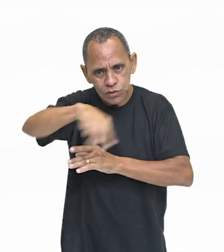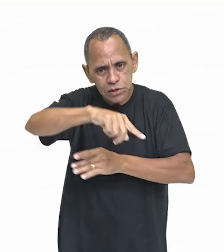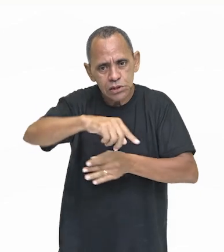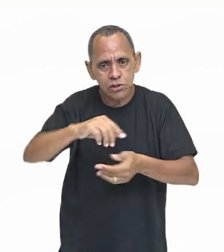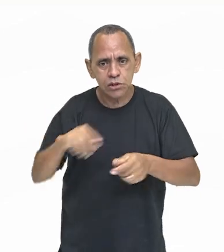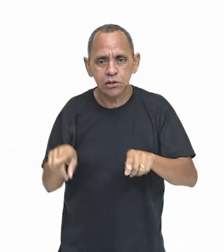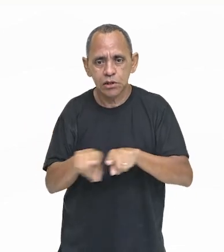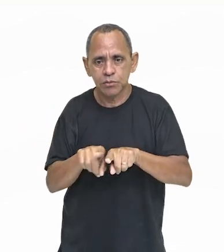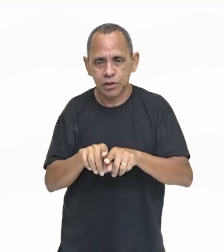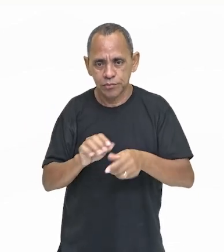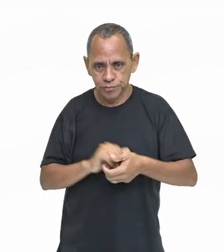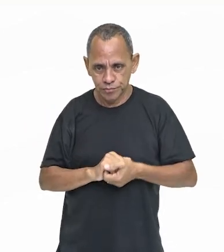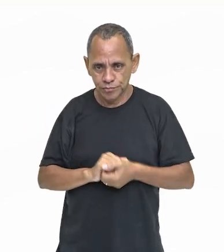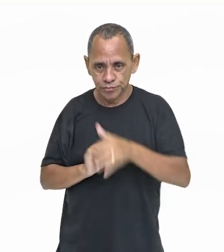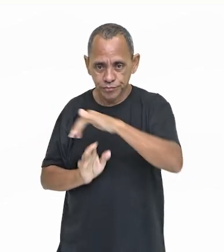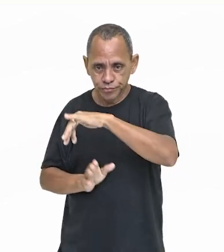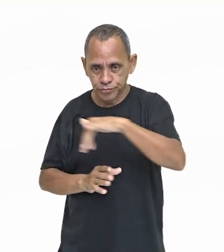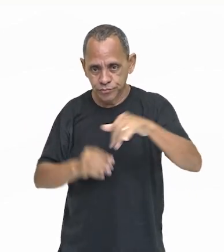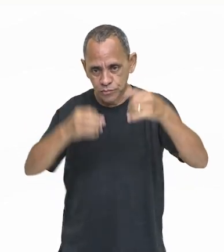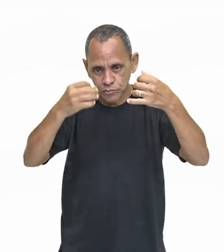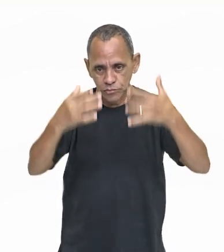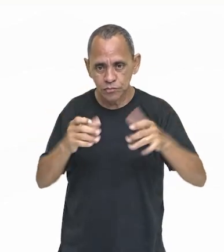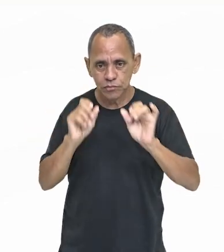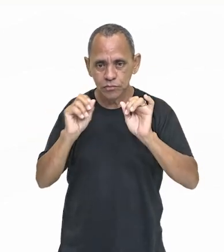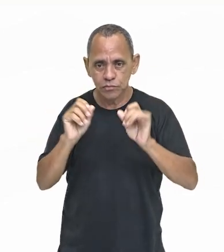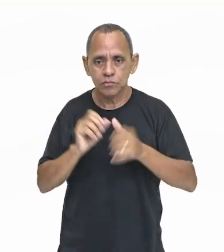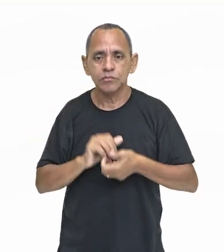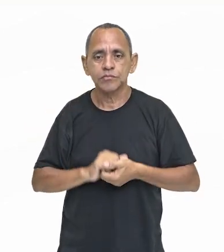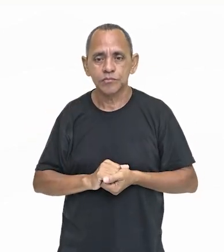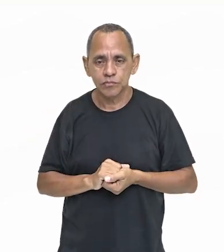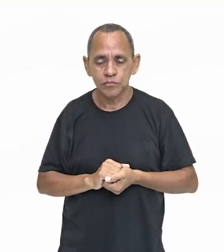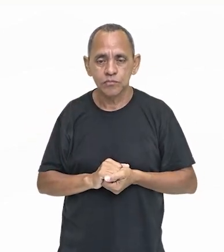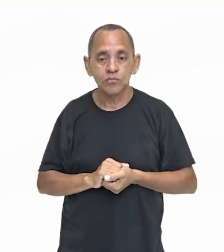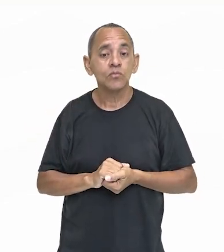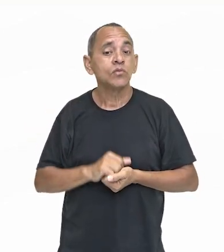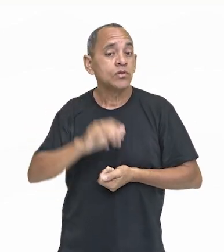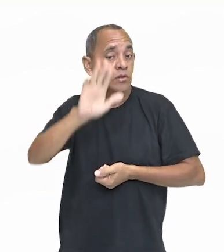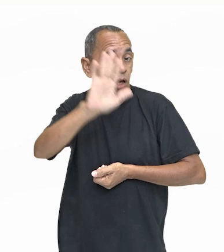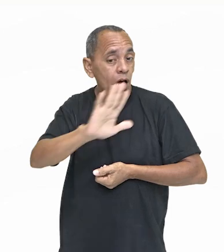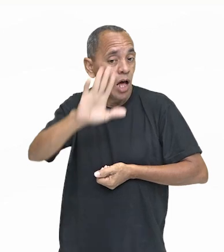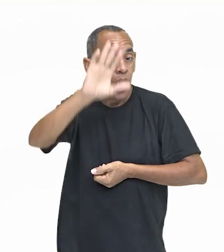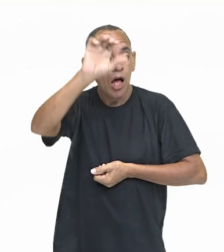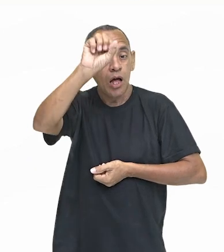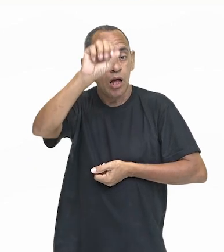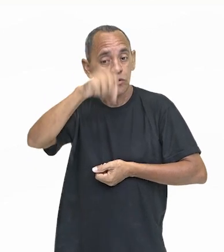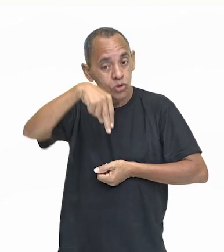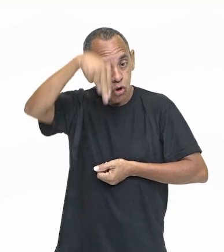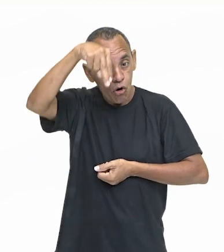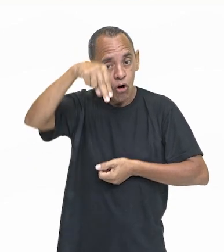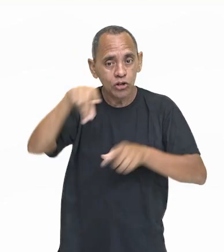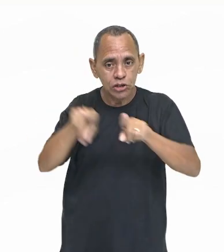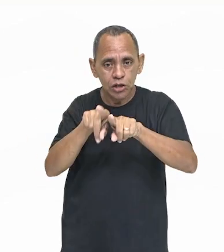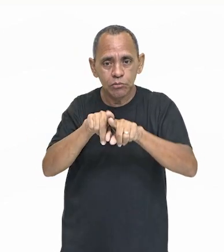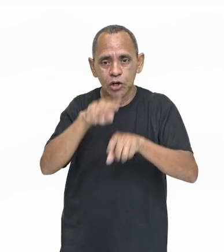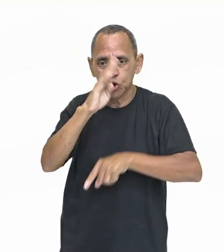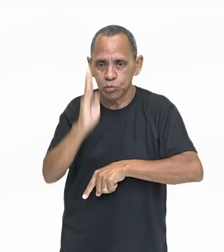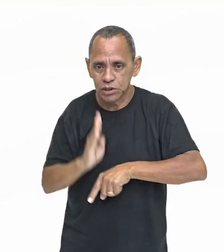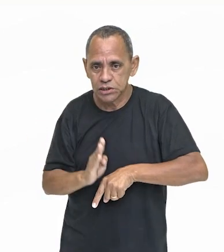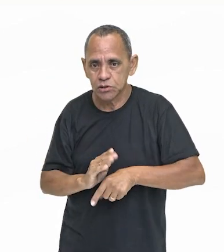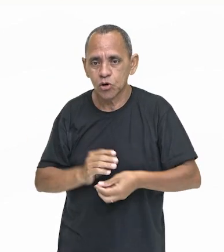agora sobre a energia hidrelétrica na região norte. Olha só, região